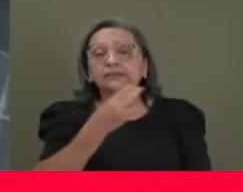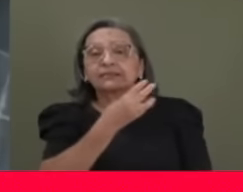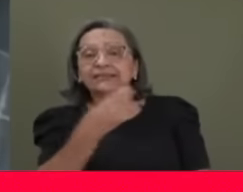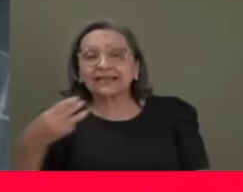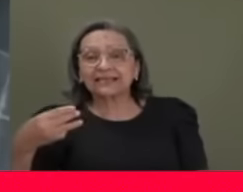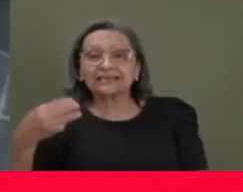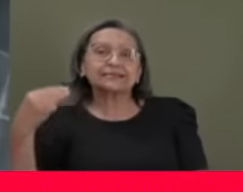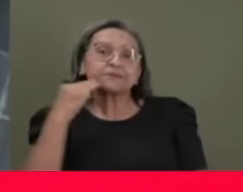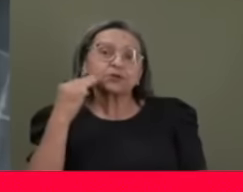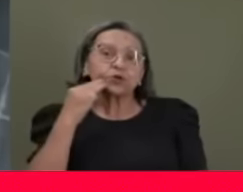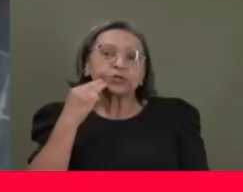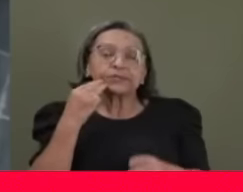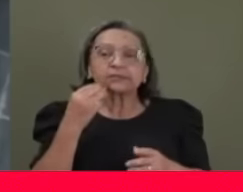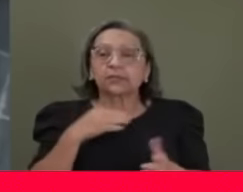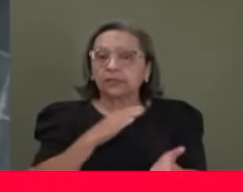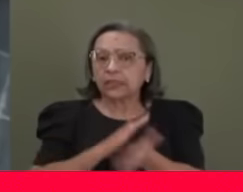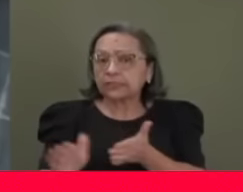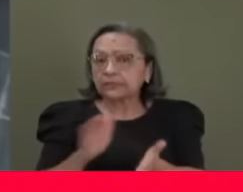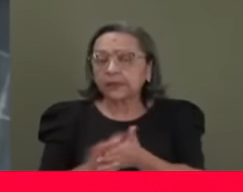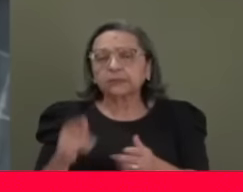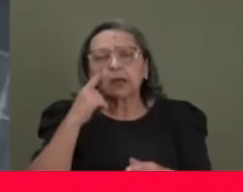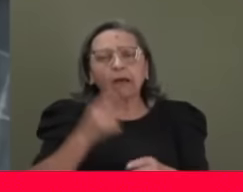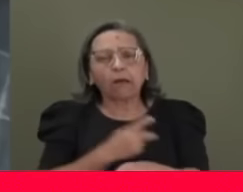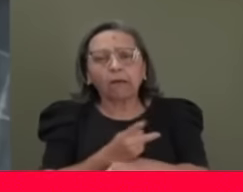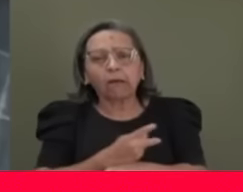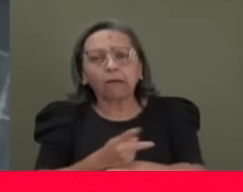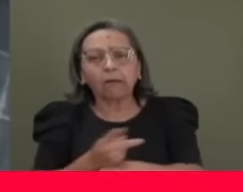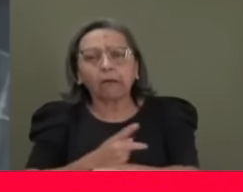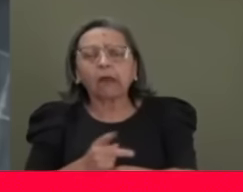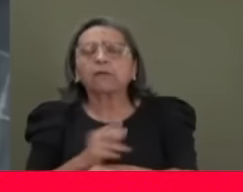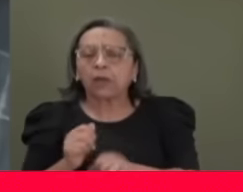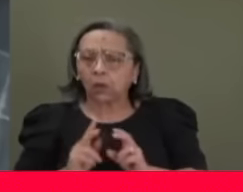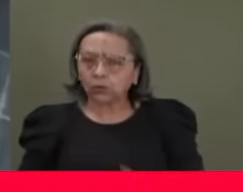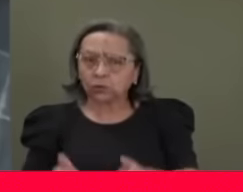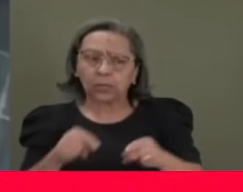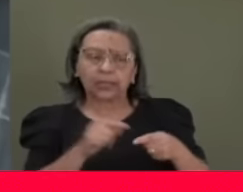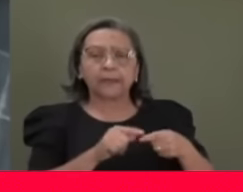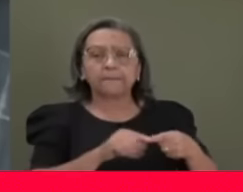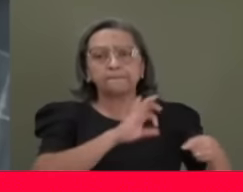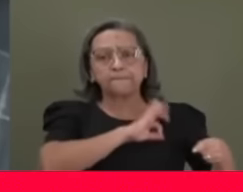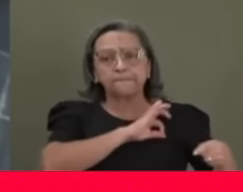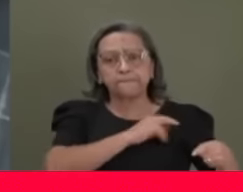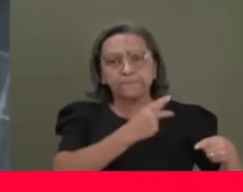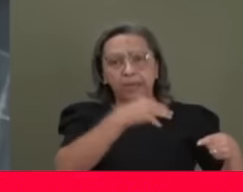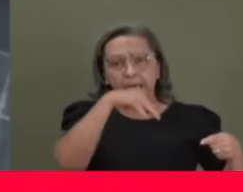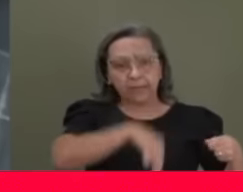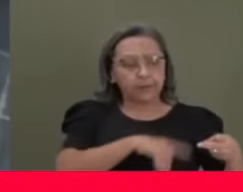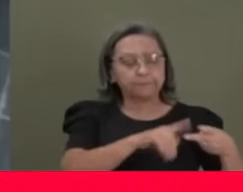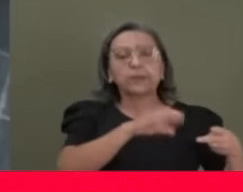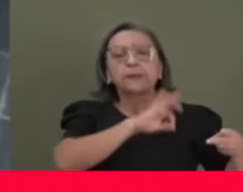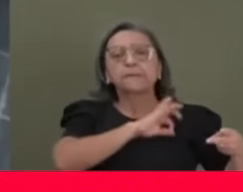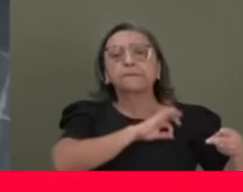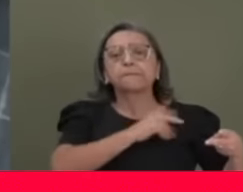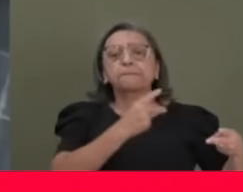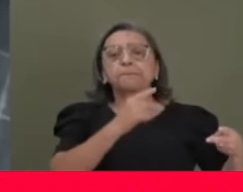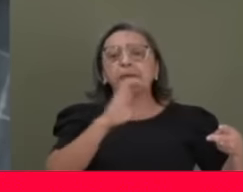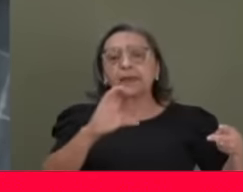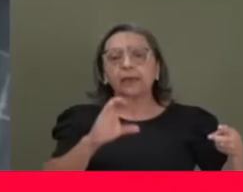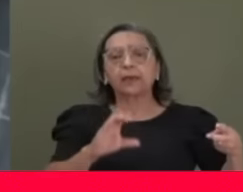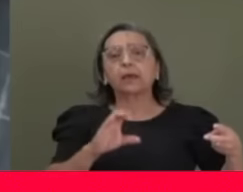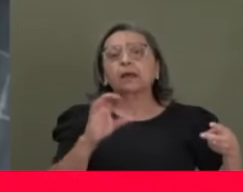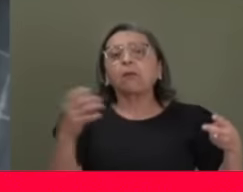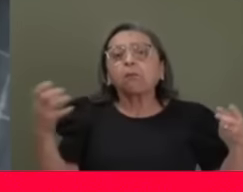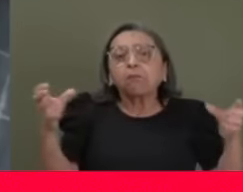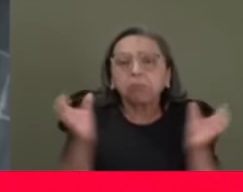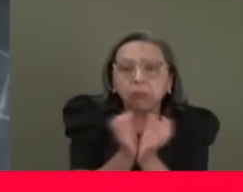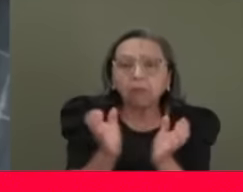em despesas. A busca vai continuar com as polícias militar e civil, com um efetivo